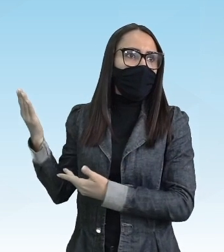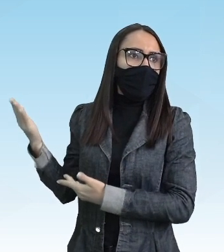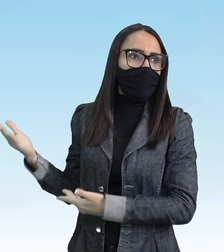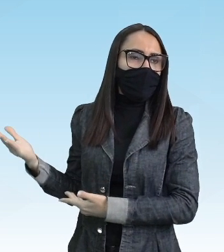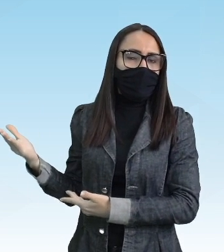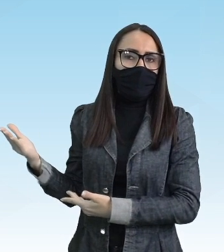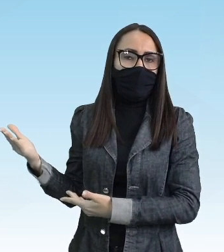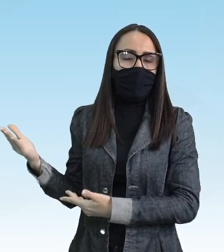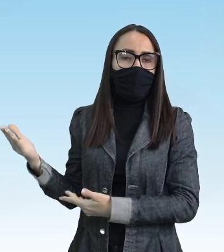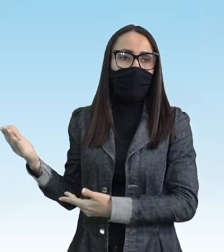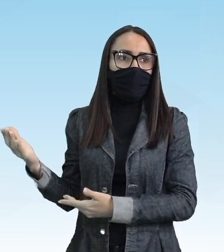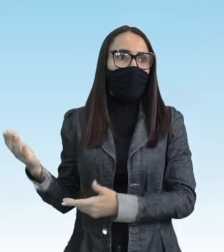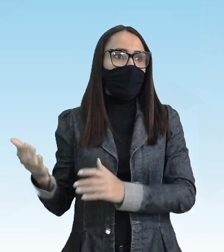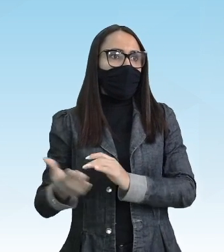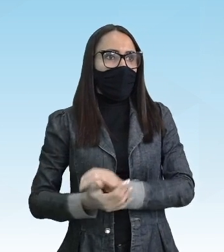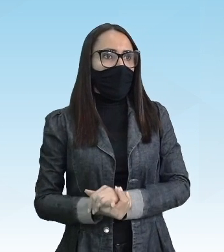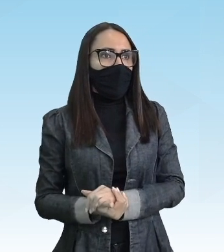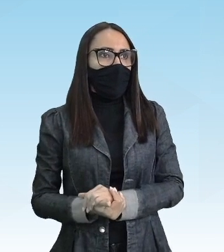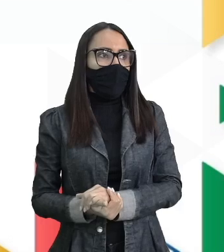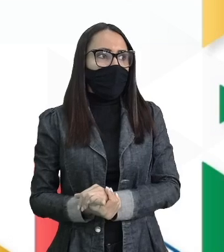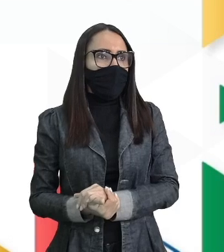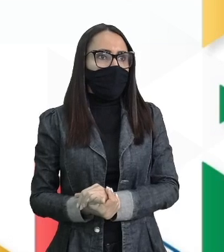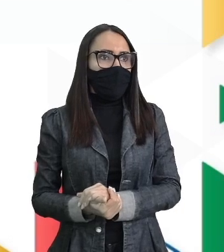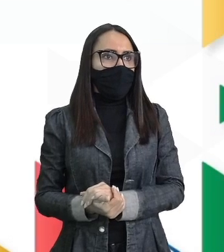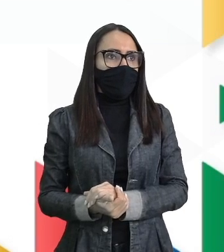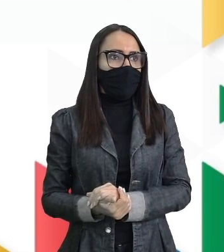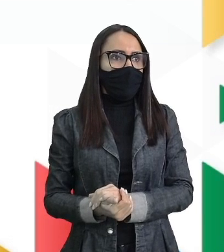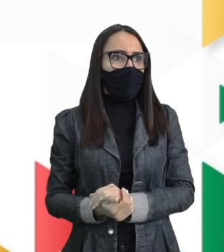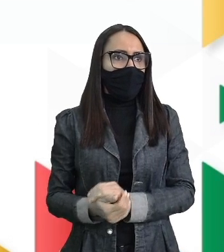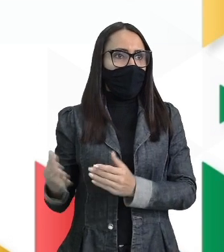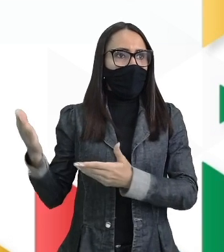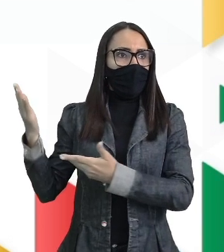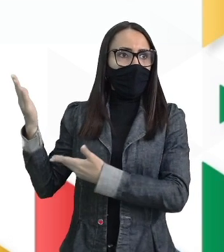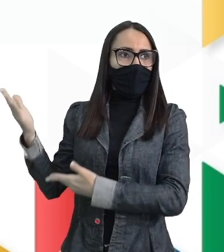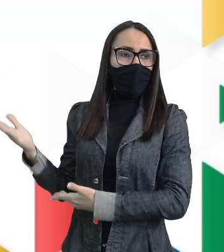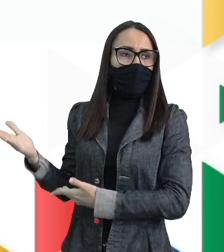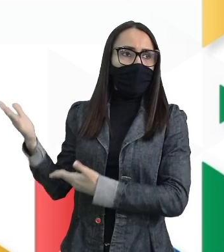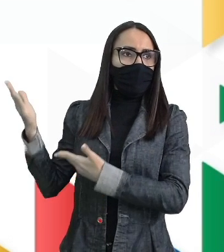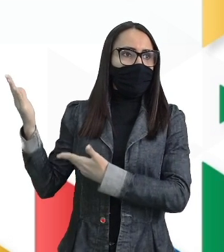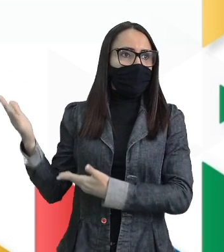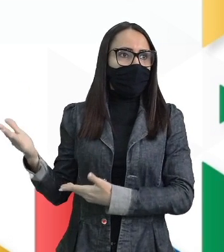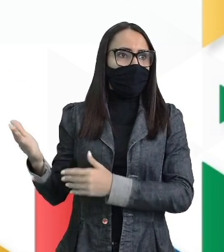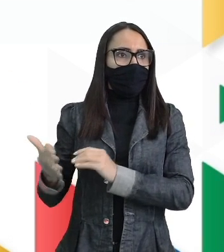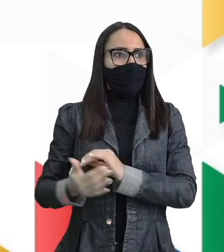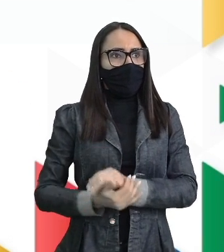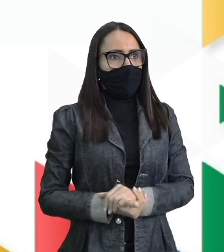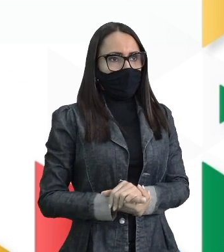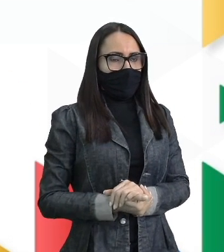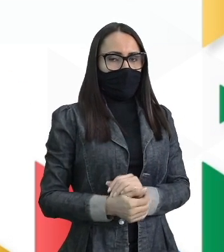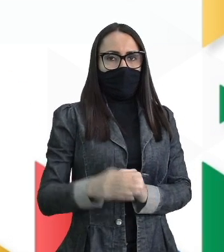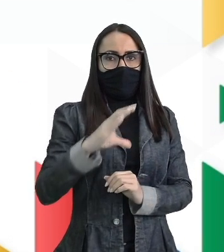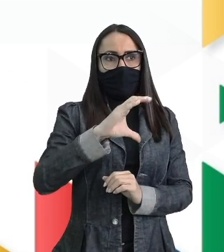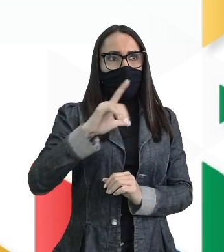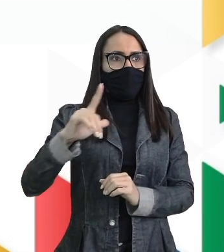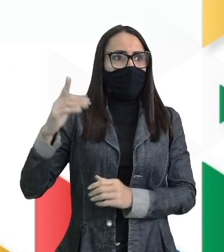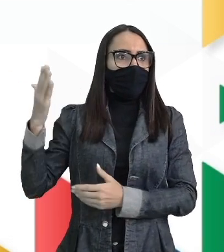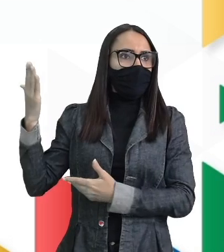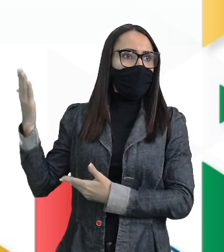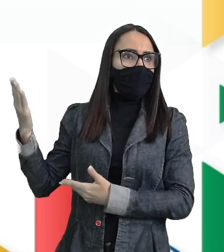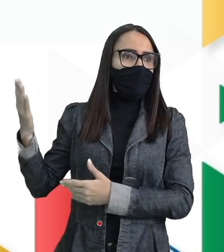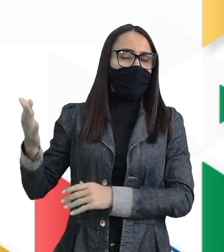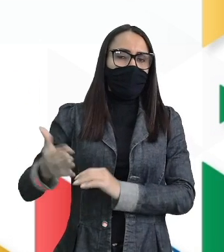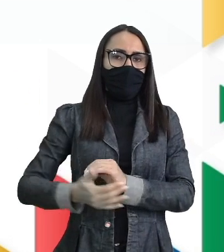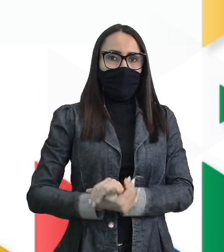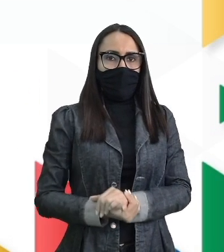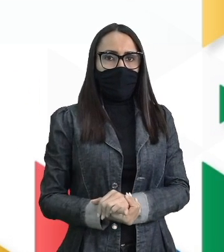Aí eu queria que fosse de novo para a telinha para a gente observar essa classificação desses ossos.